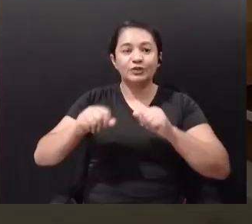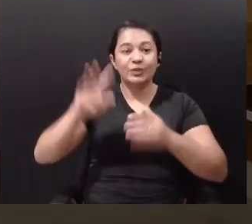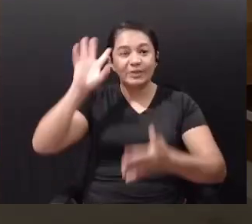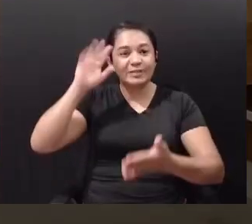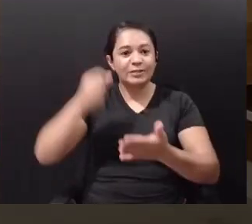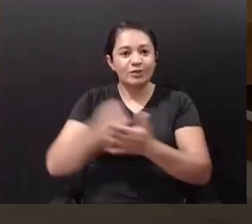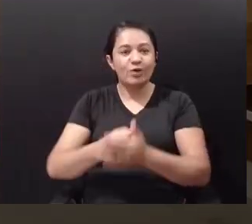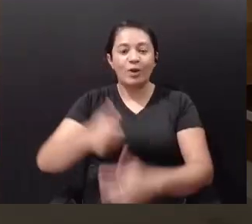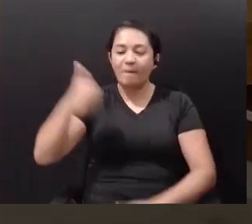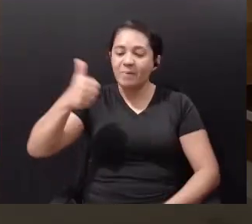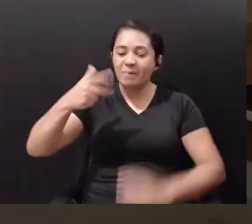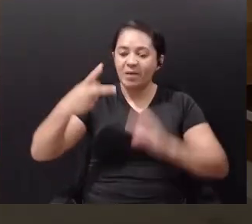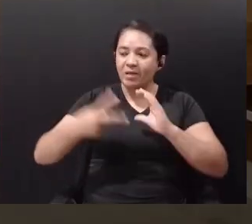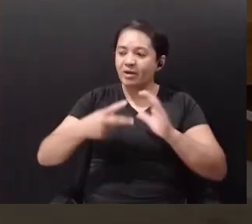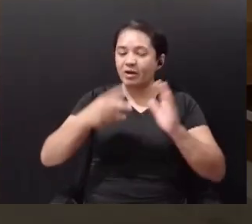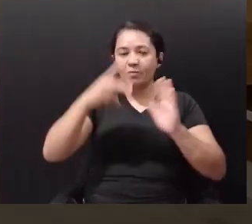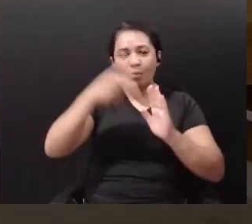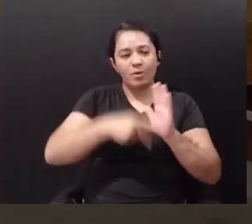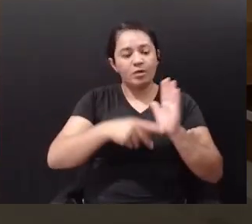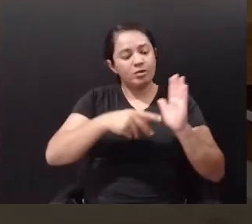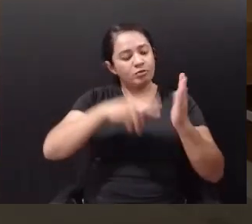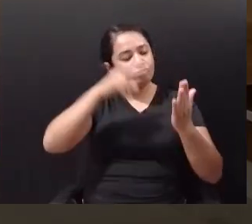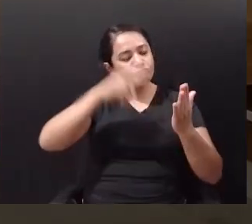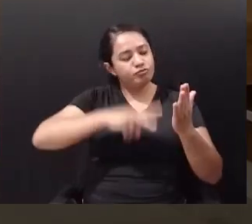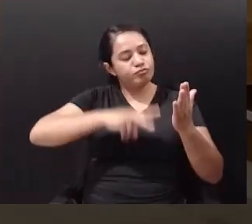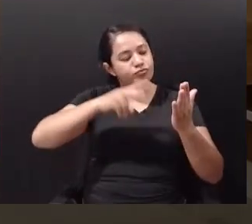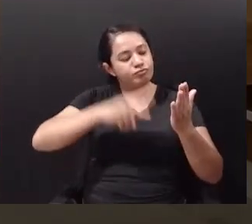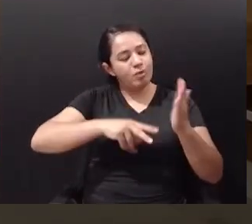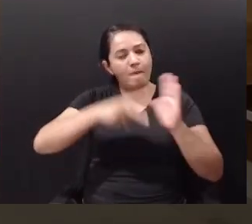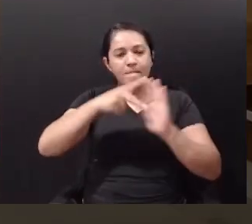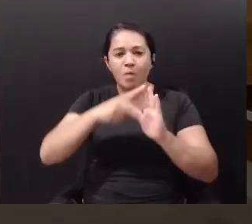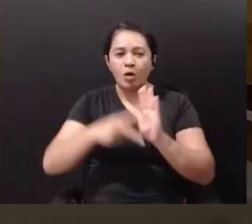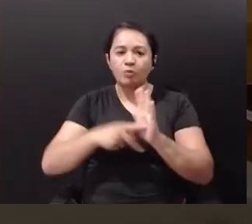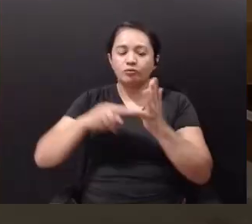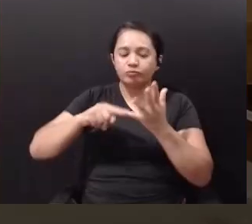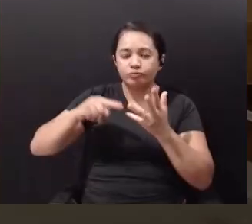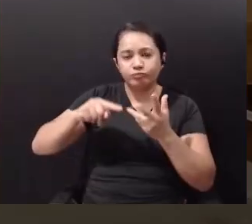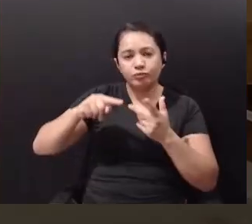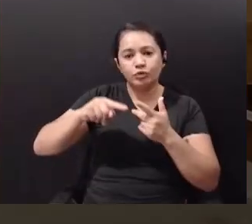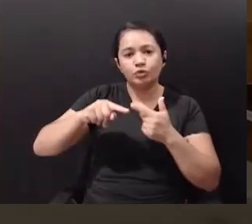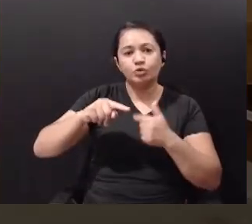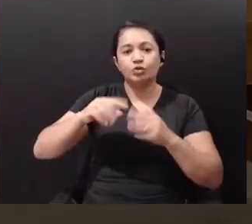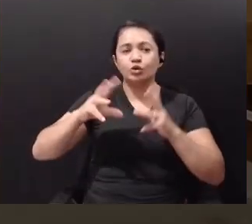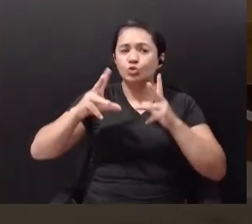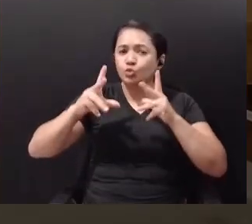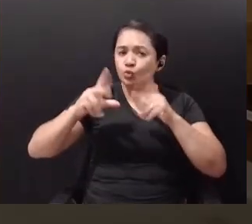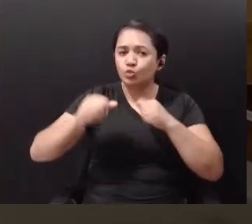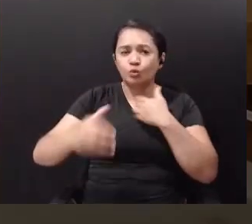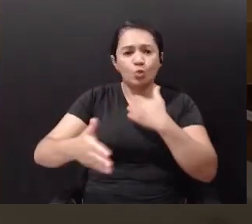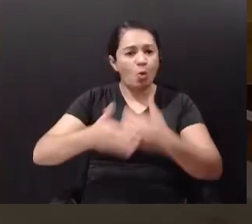os projetos, os programas, toda essa subvenção à escola,